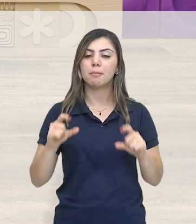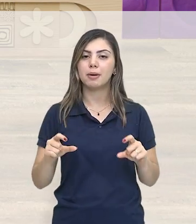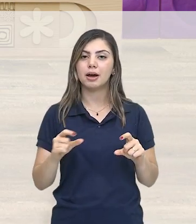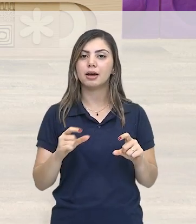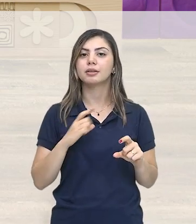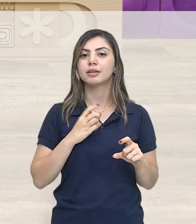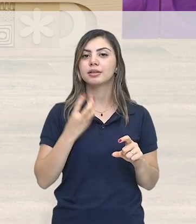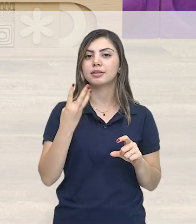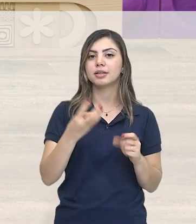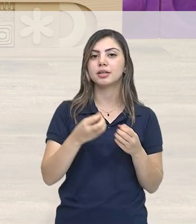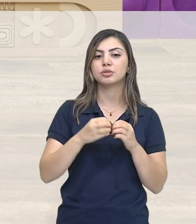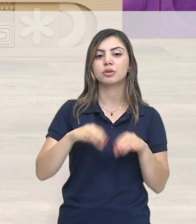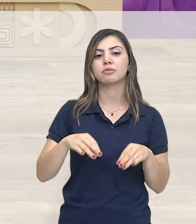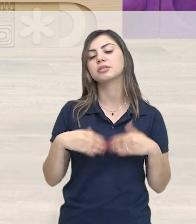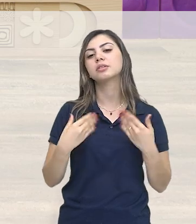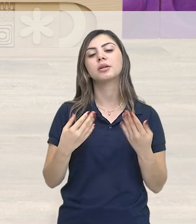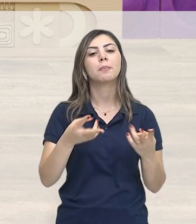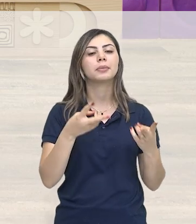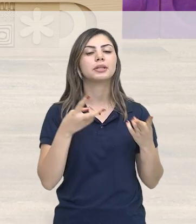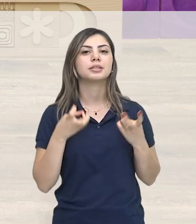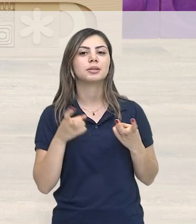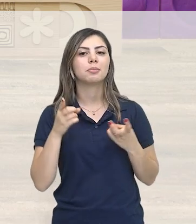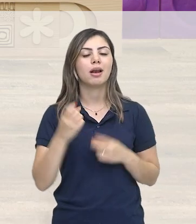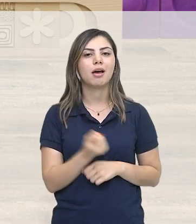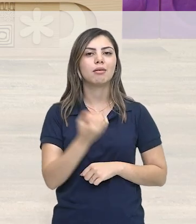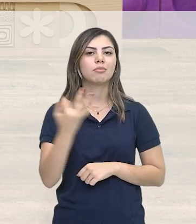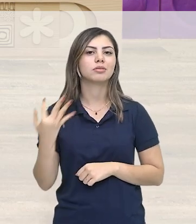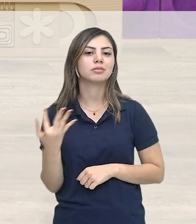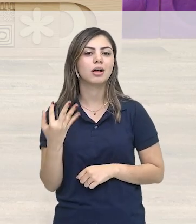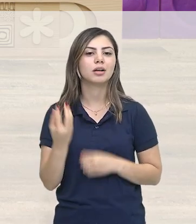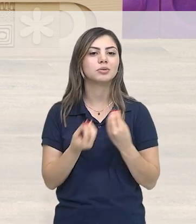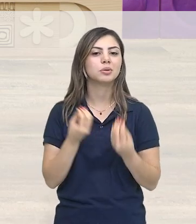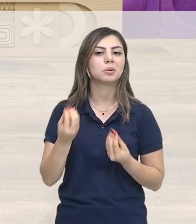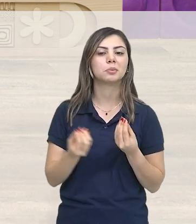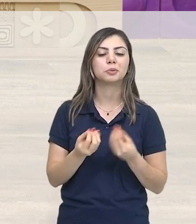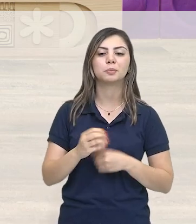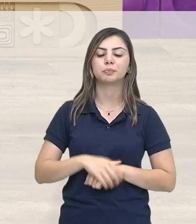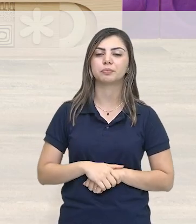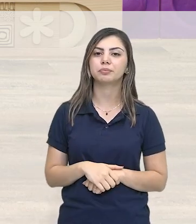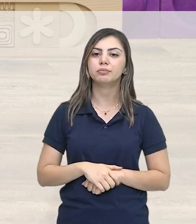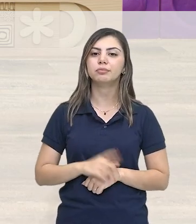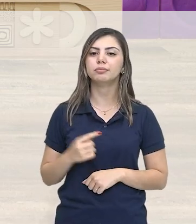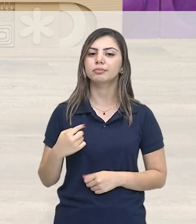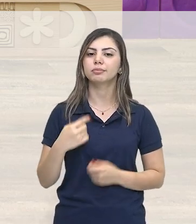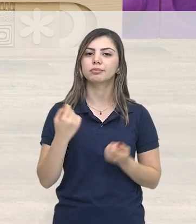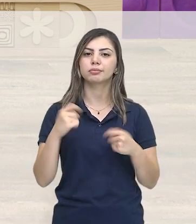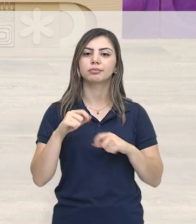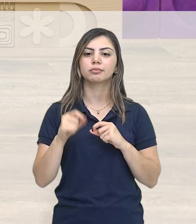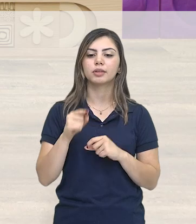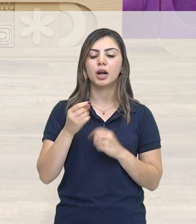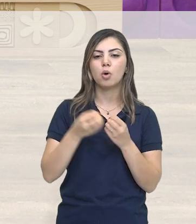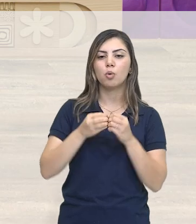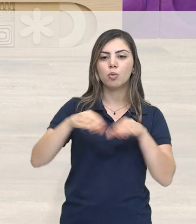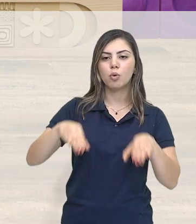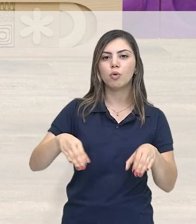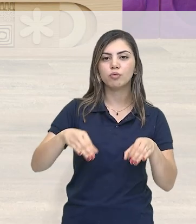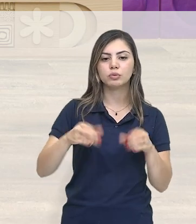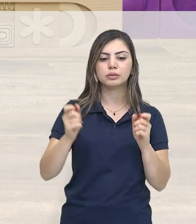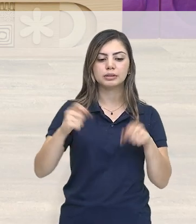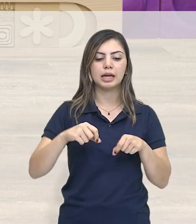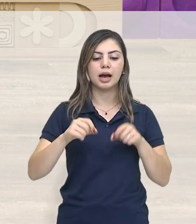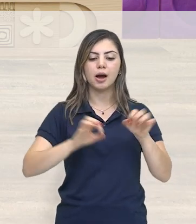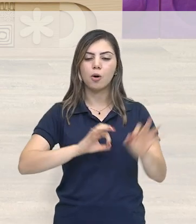em cada uma. Então vejam que nessa quantidade, o que a gente consegue? A gente consegue distribuir ela de